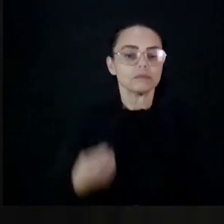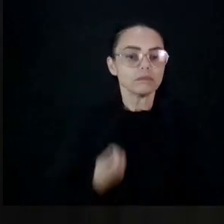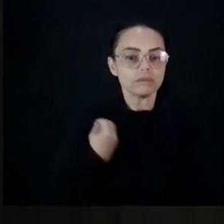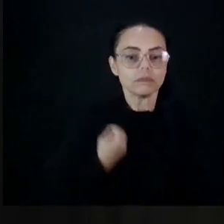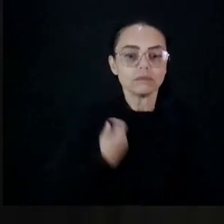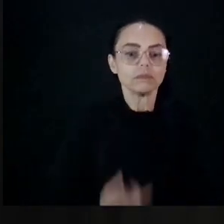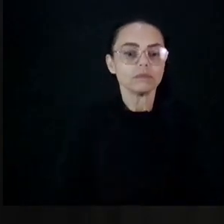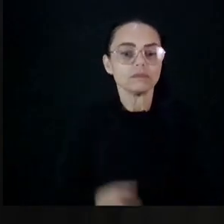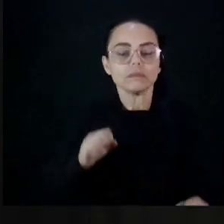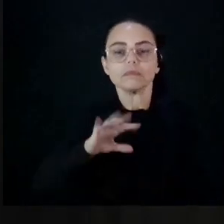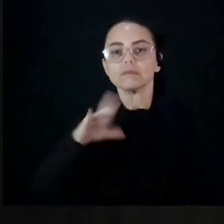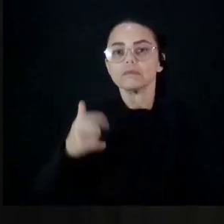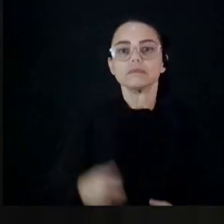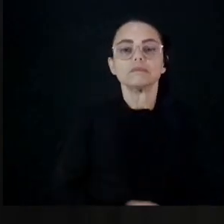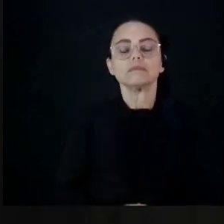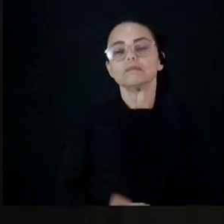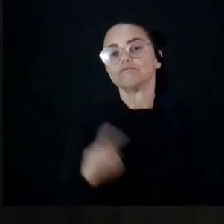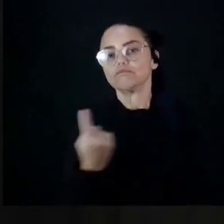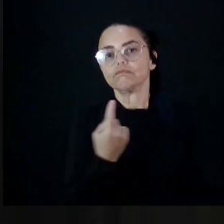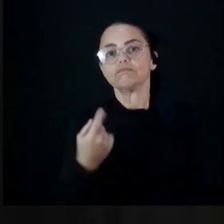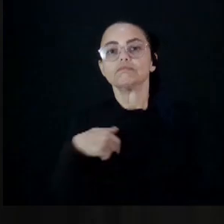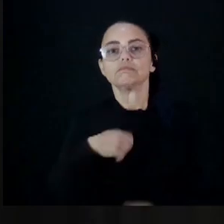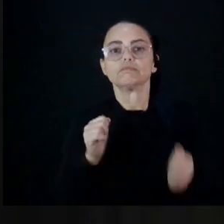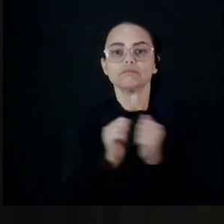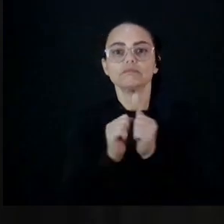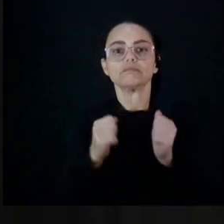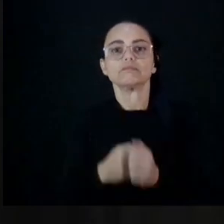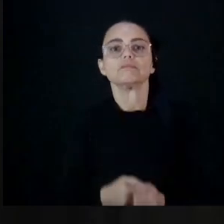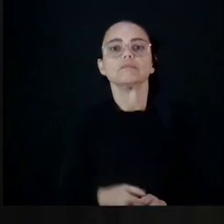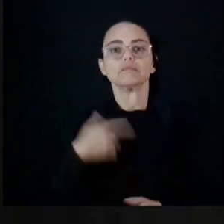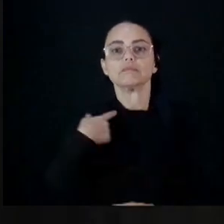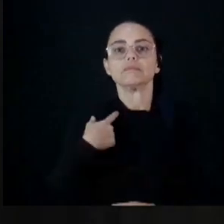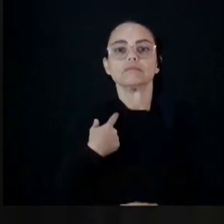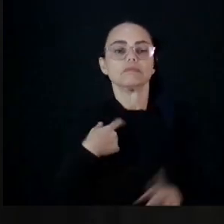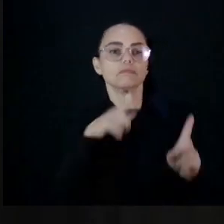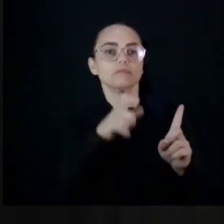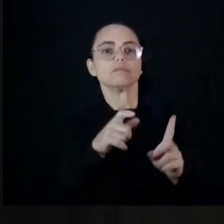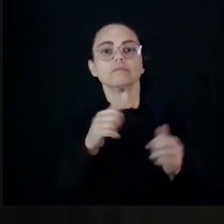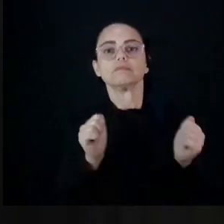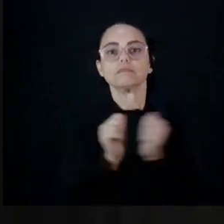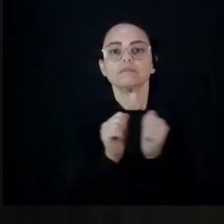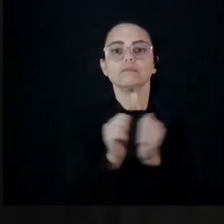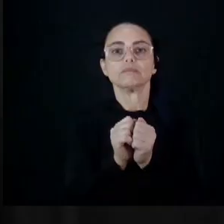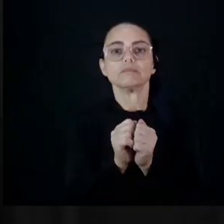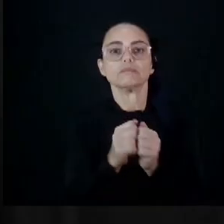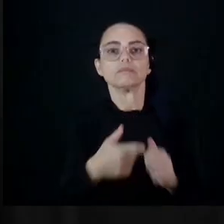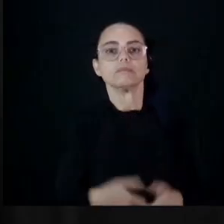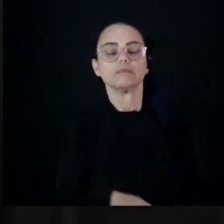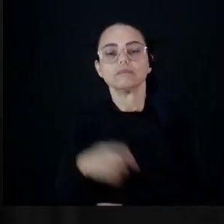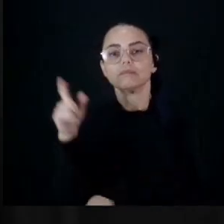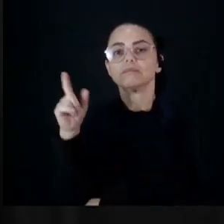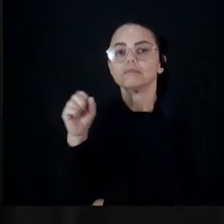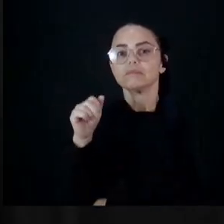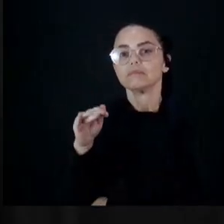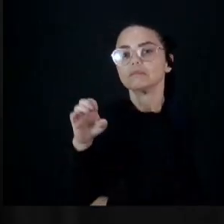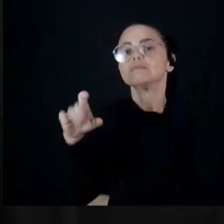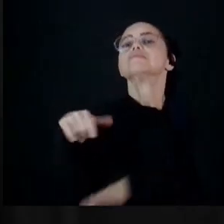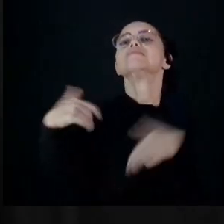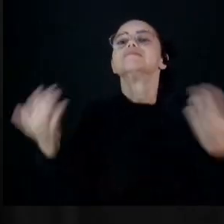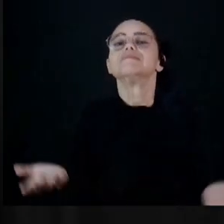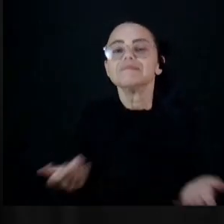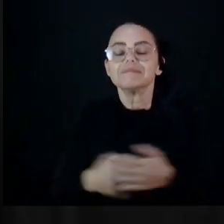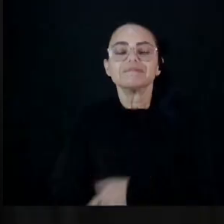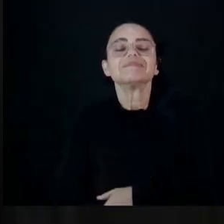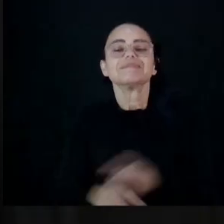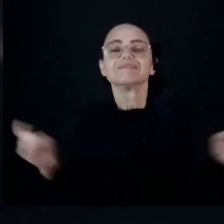eu não estou sozinho. Quem está comigo nessa bancada é ele, meu parceiro digital, Samuel. E aí, pronto para mais